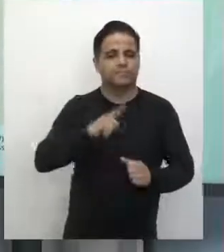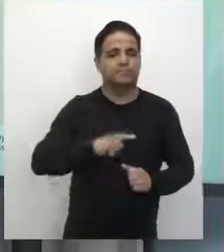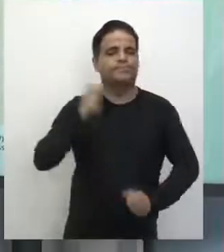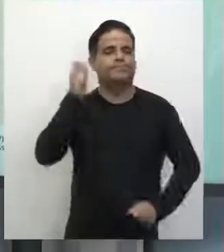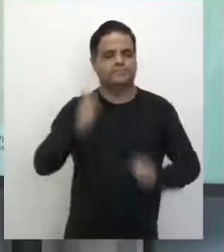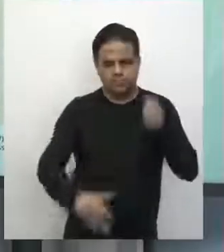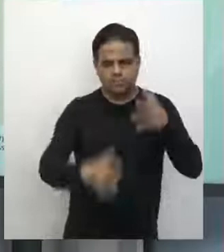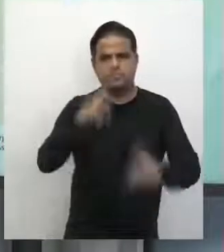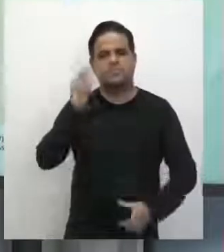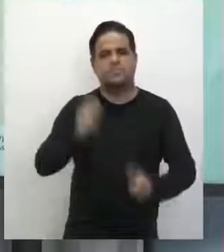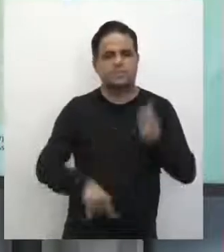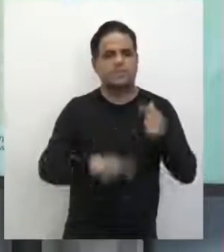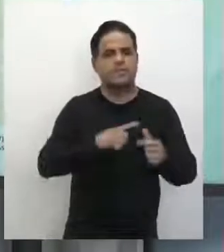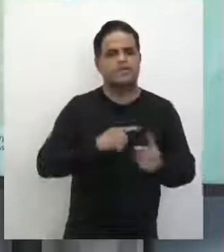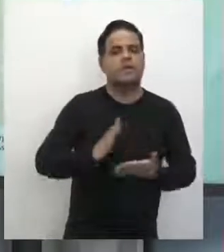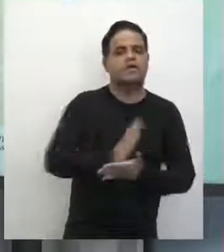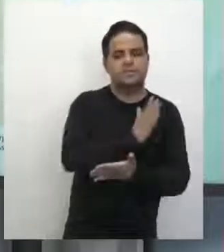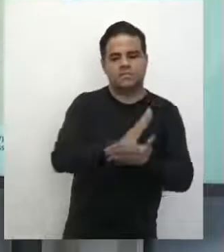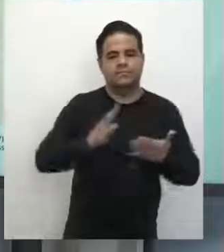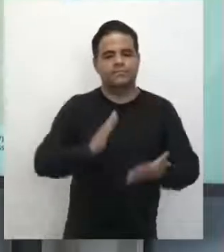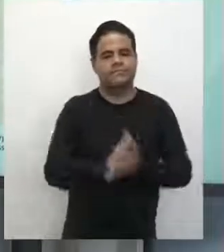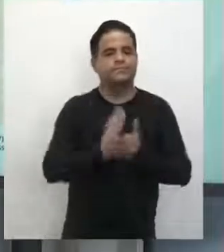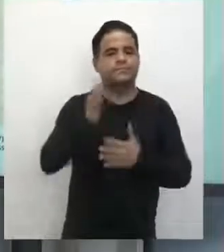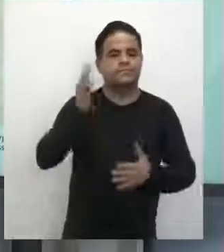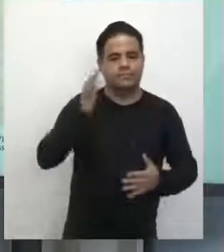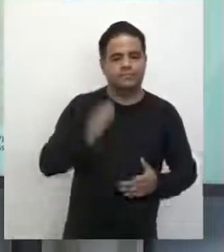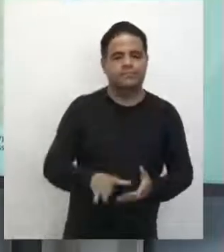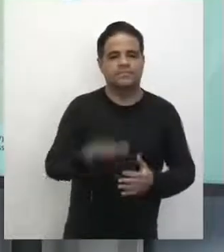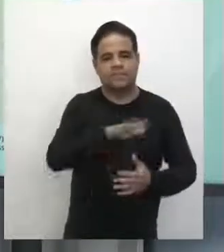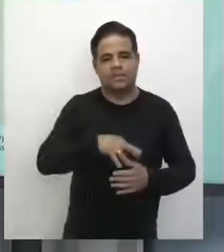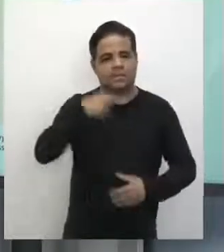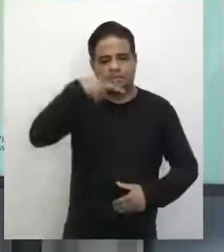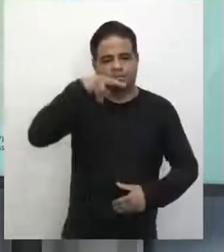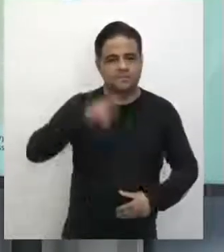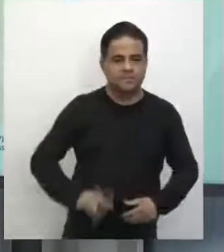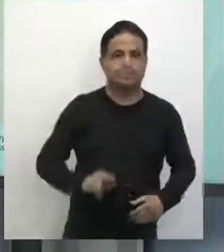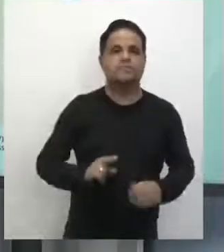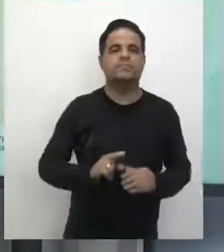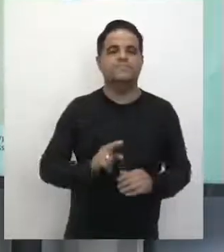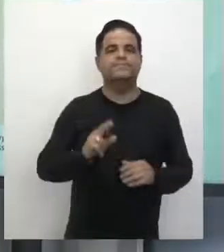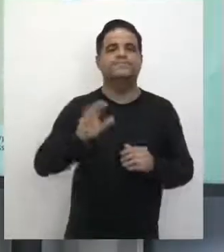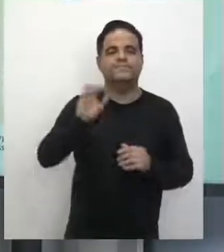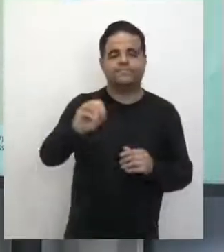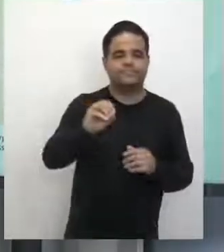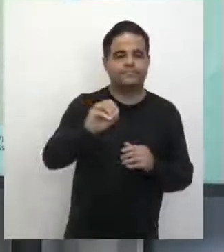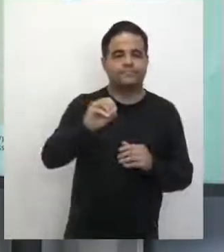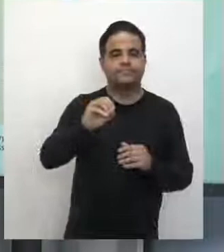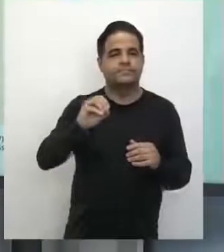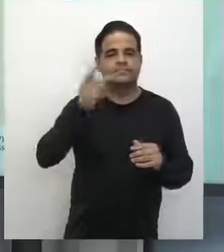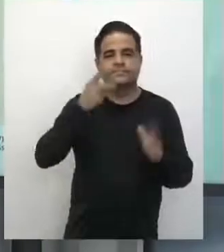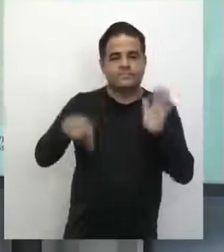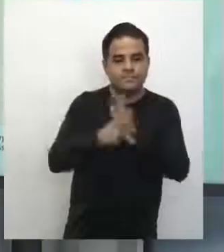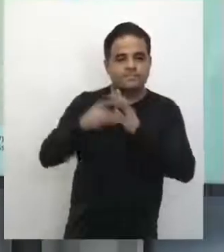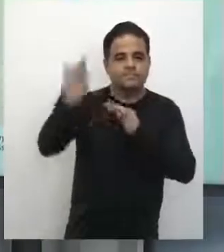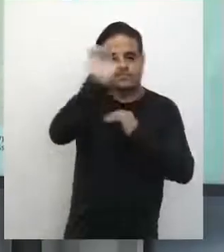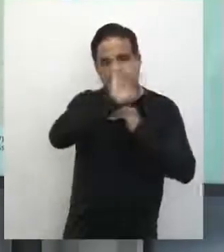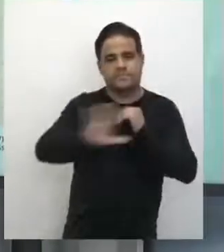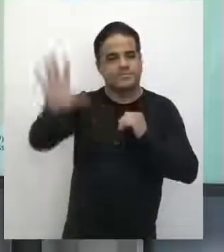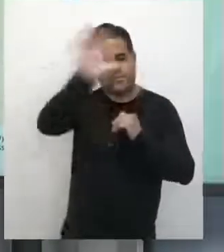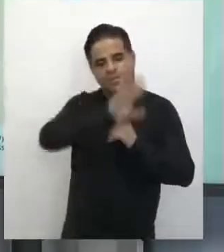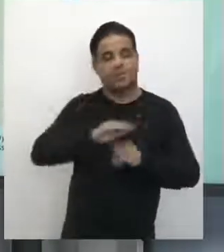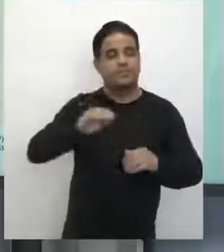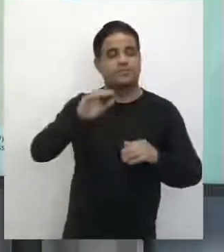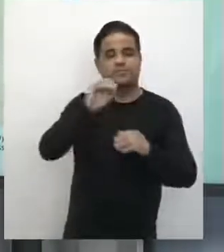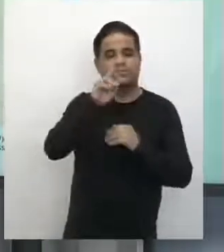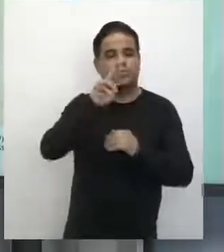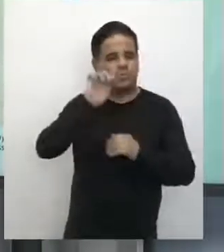definido oficialmente, né? A separação física entre a Rússia Ocidental, que faz parte da Europa, com a Rússia Oriental,